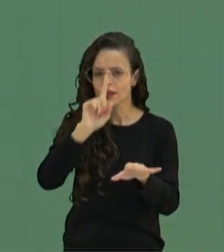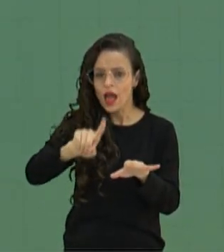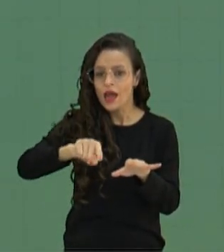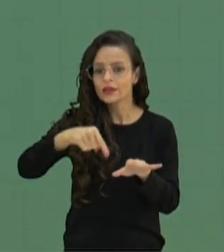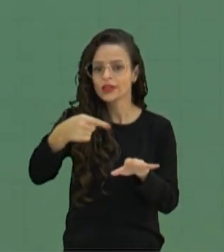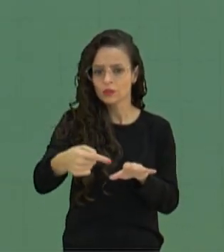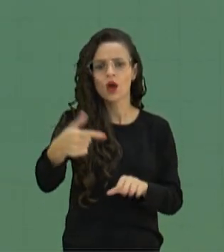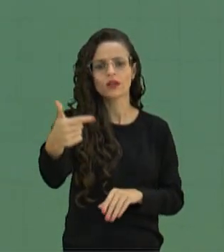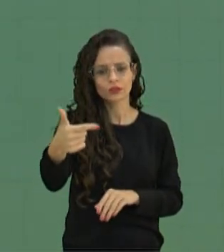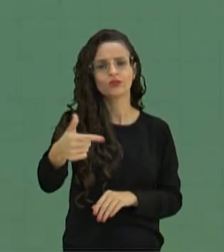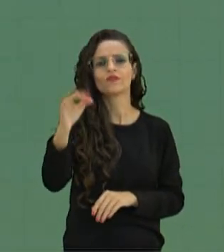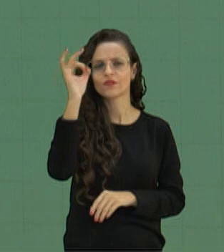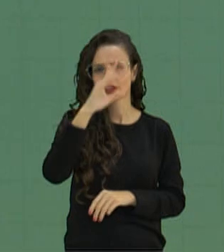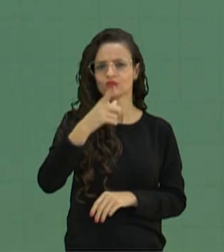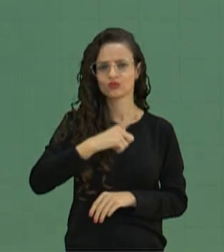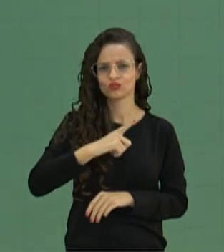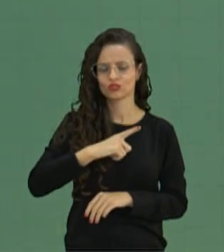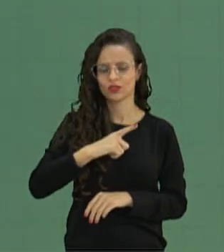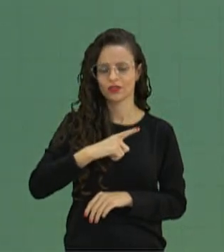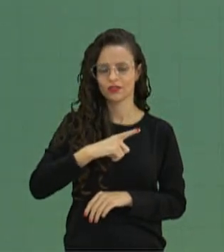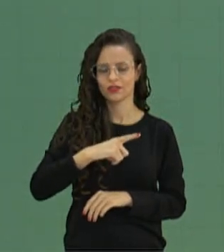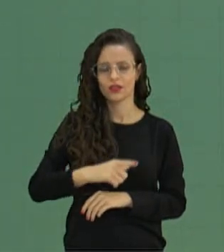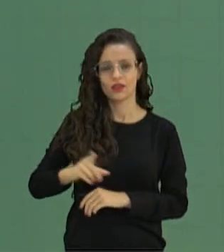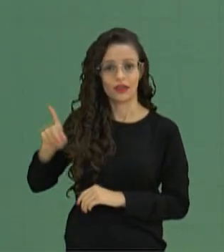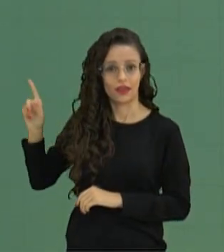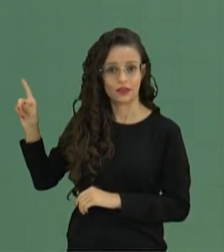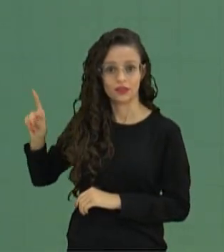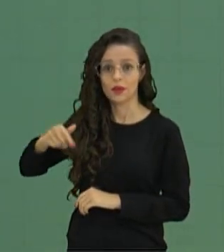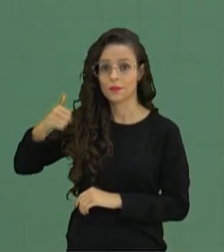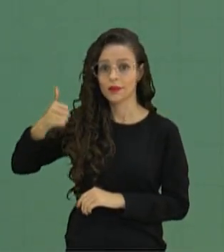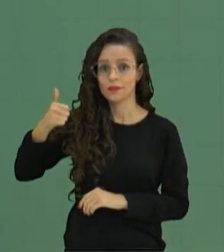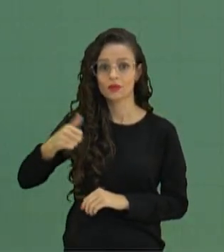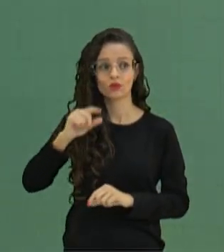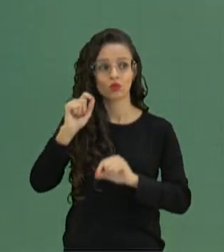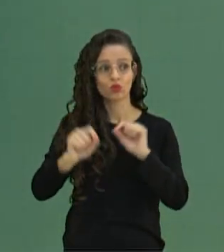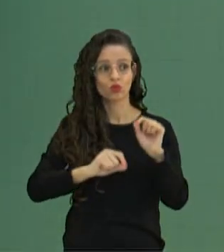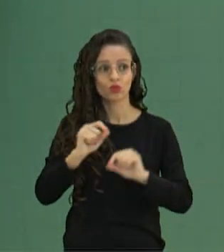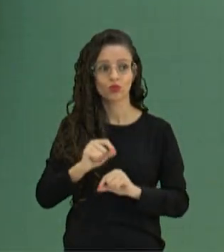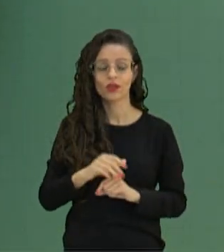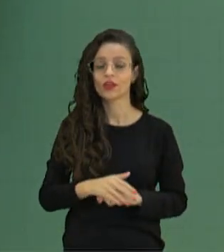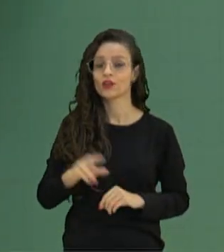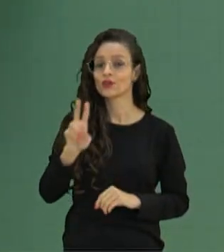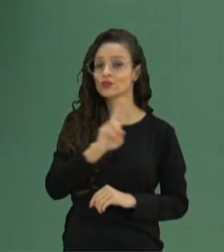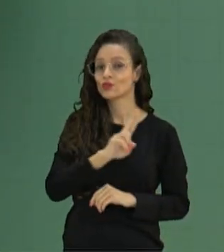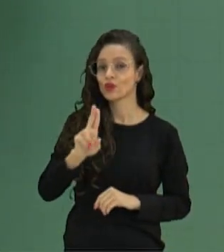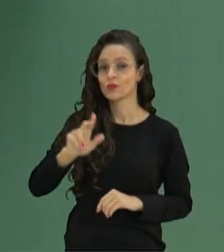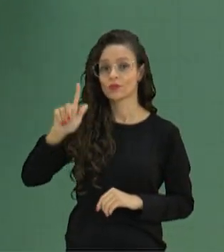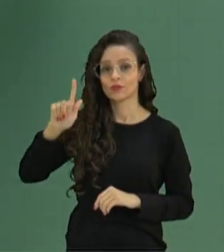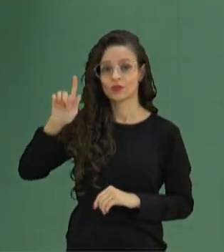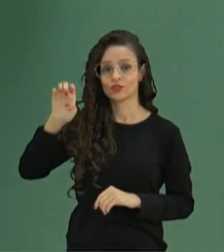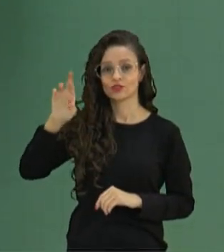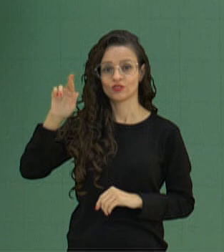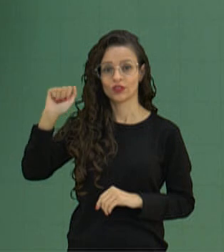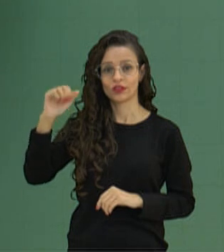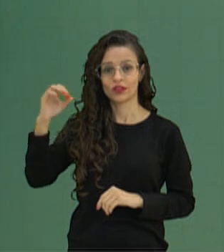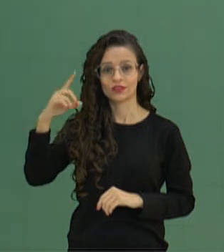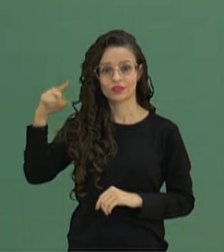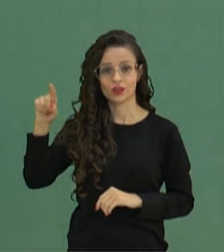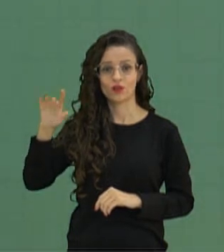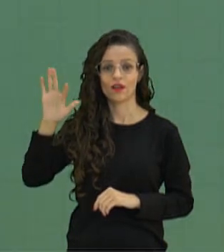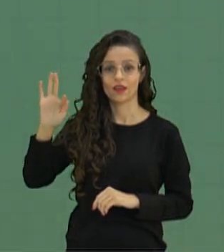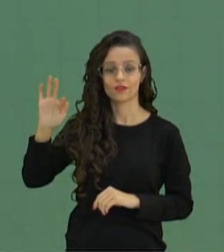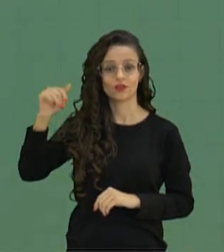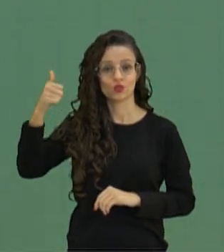segundo. Esse primeiro cruzamento aqui, ele chamou de geração F1, filial